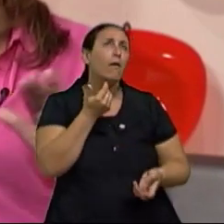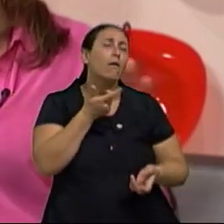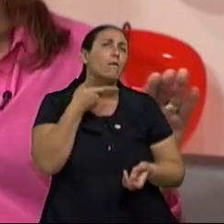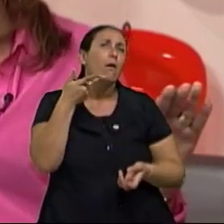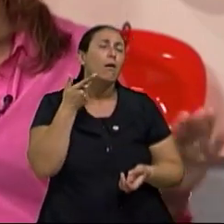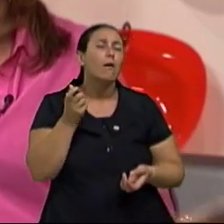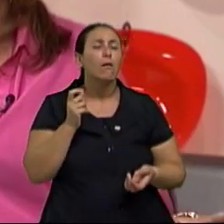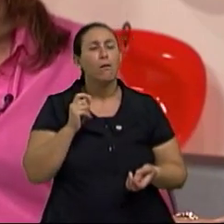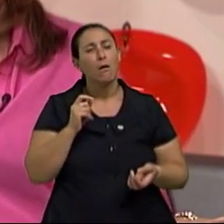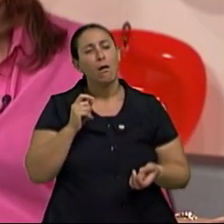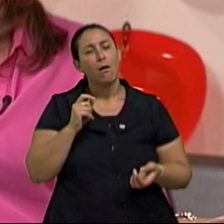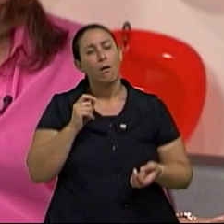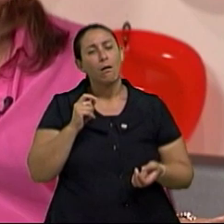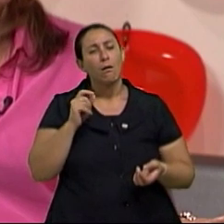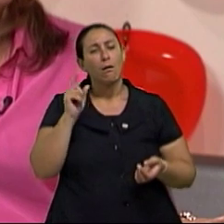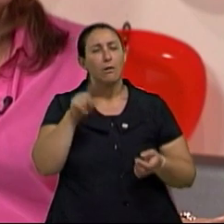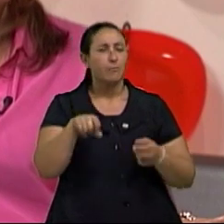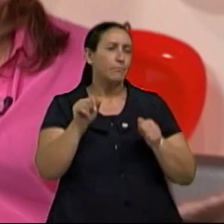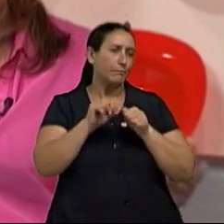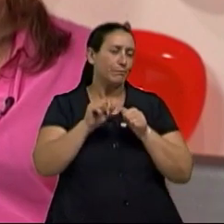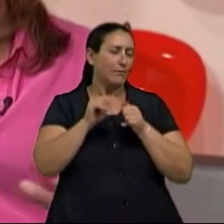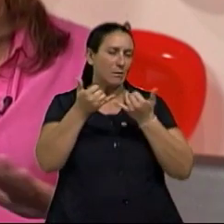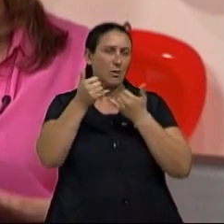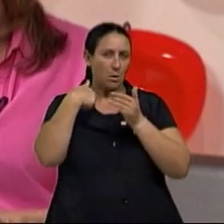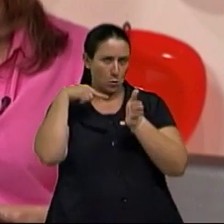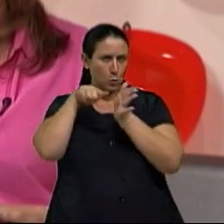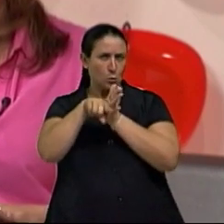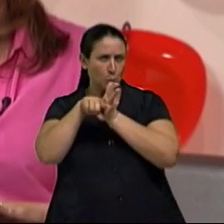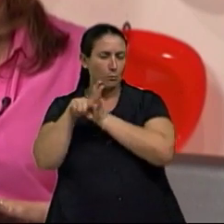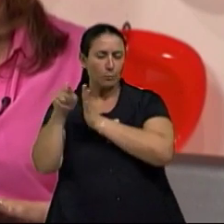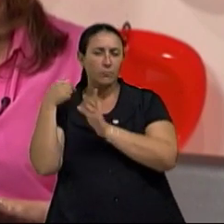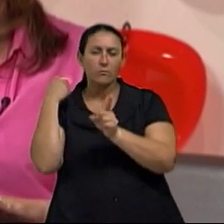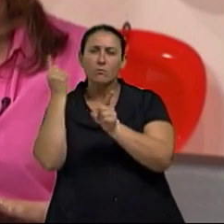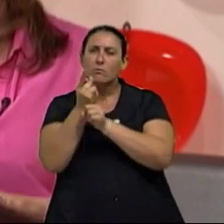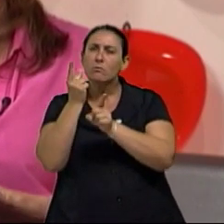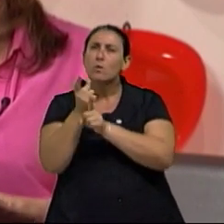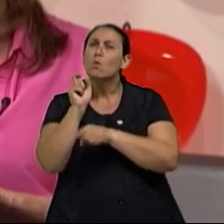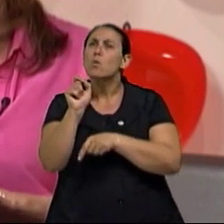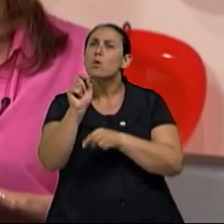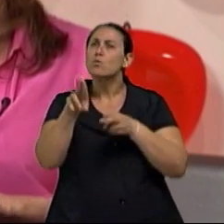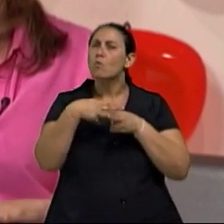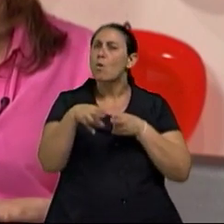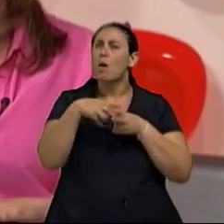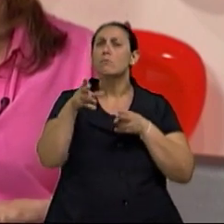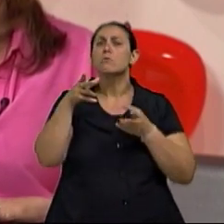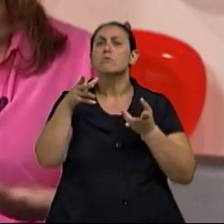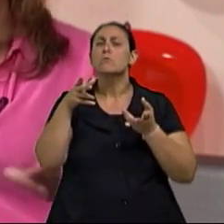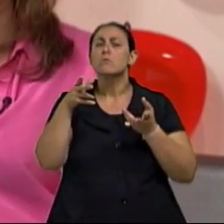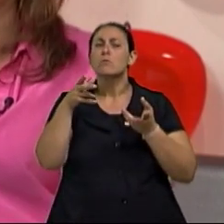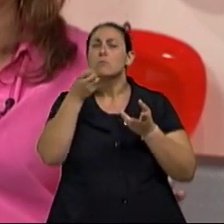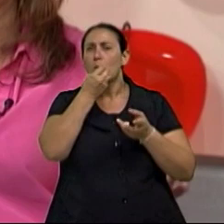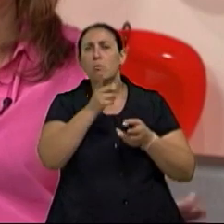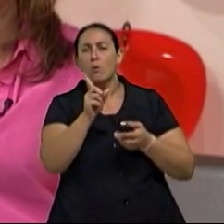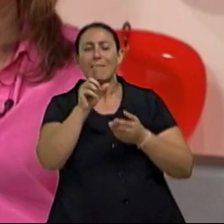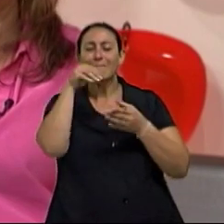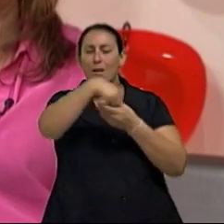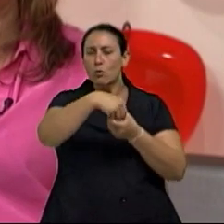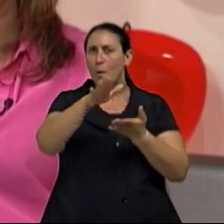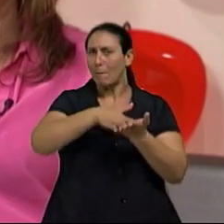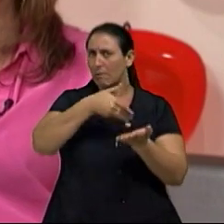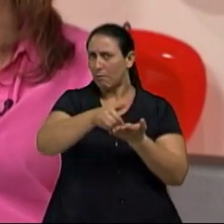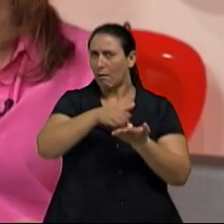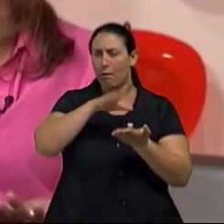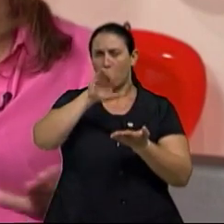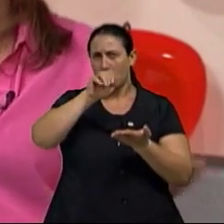cacau. Quando eu descobri a pesquisa sobre o efeito nulo da gordura saturada da manteiga de cacau no